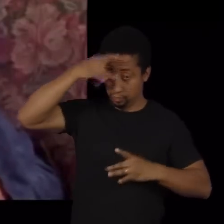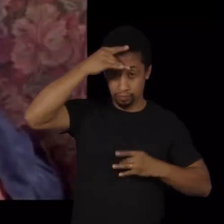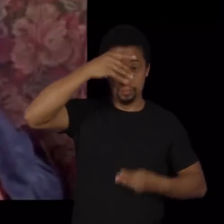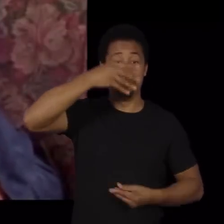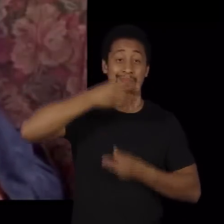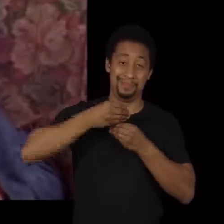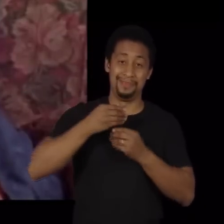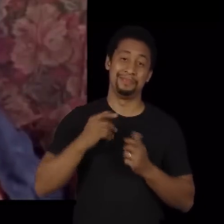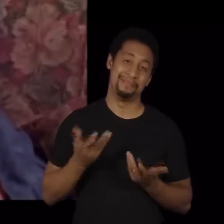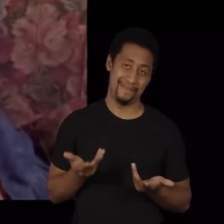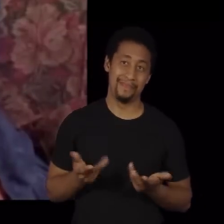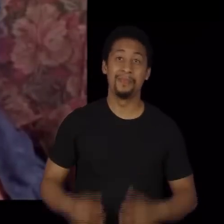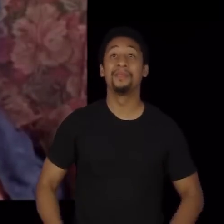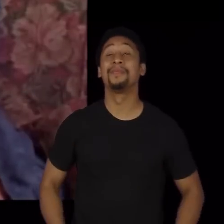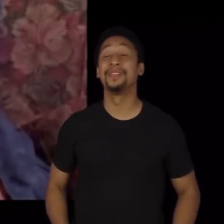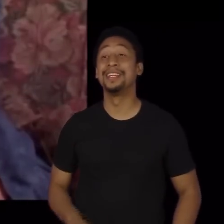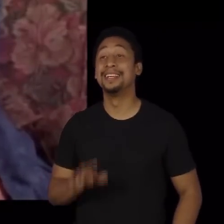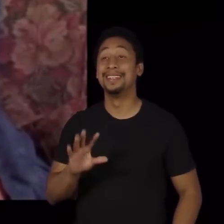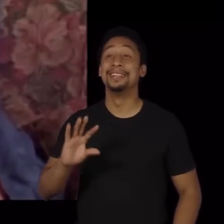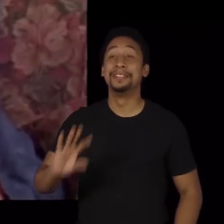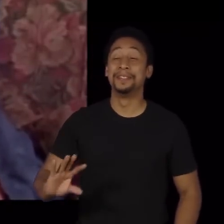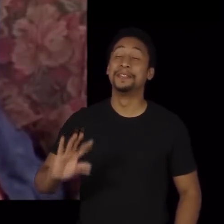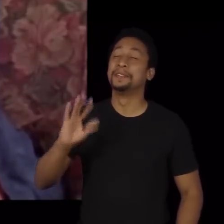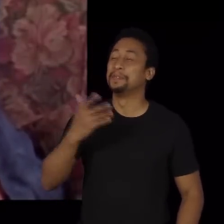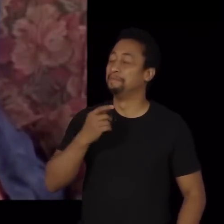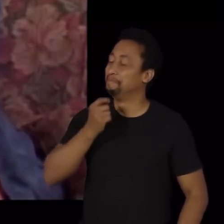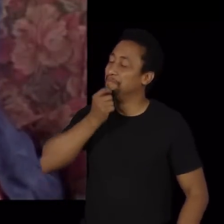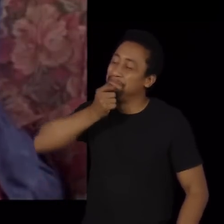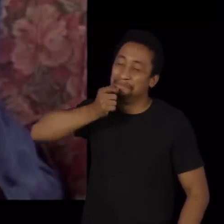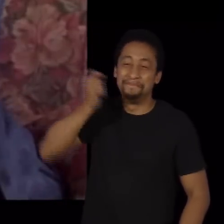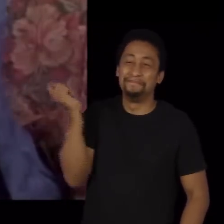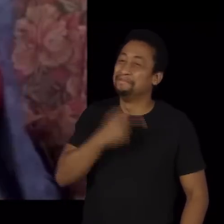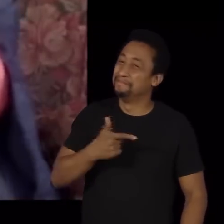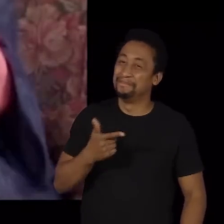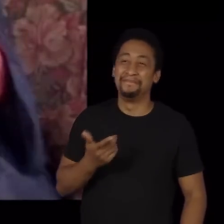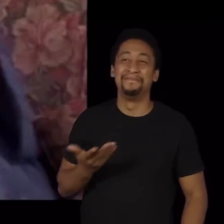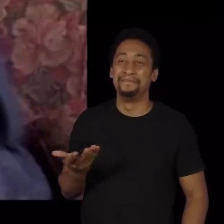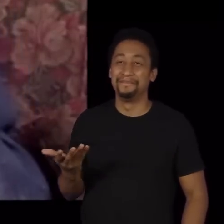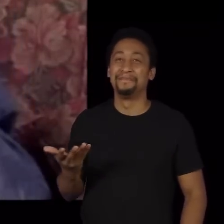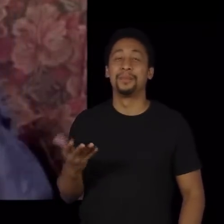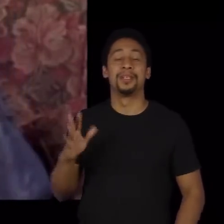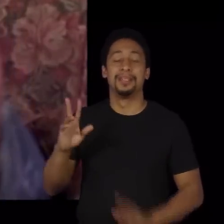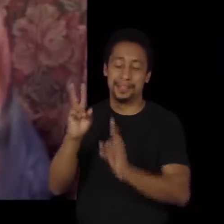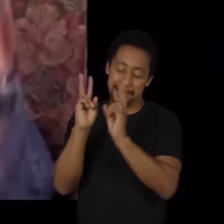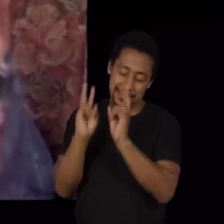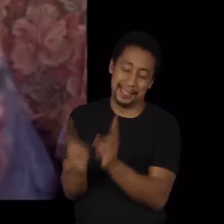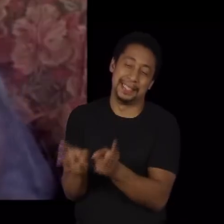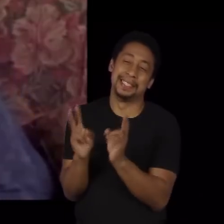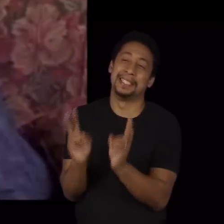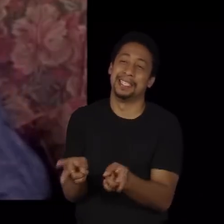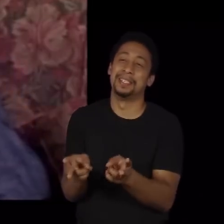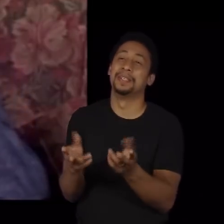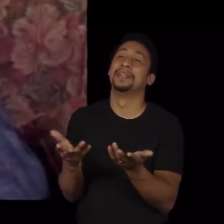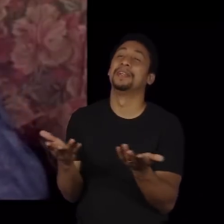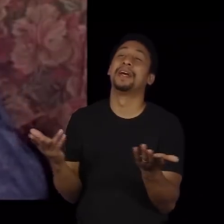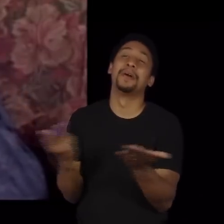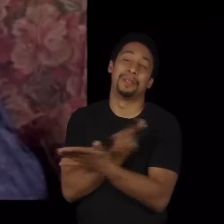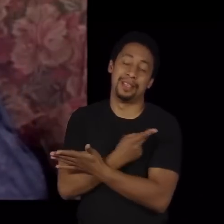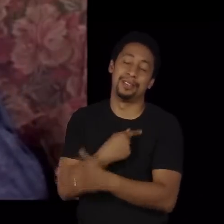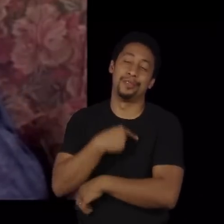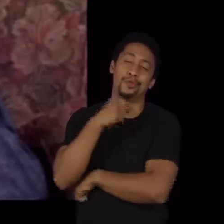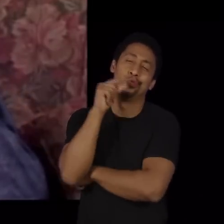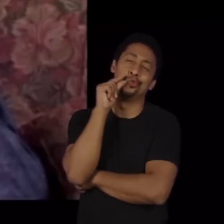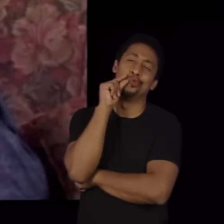uma coisa que é muito engraçado, sempre é. Todas as vezes que eu fumo, portanto, todos os dias da minha vida,